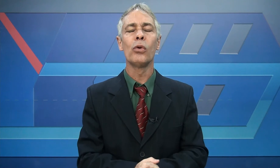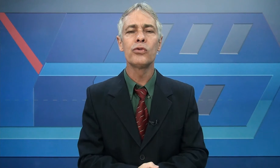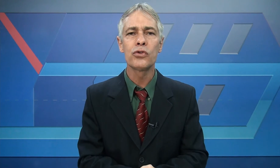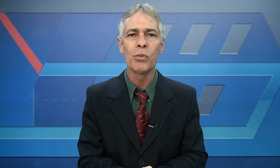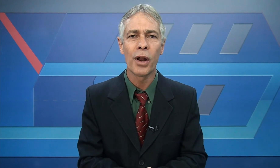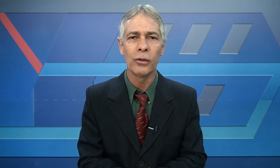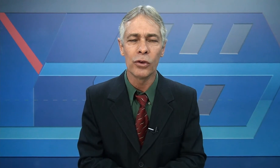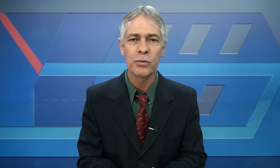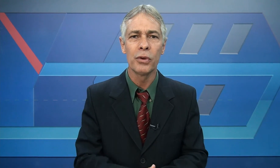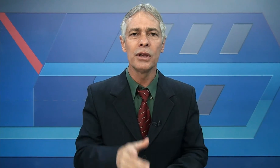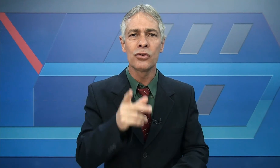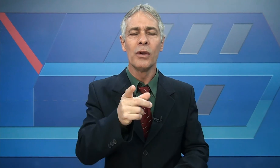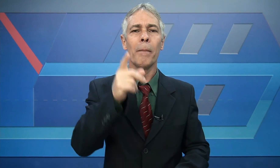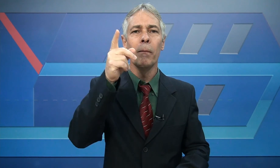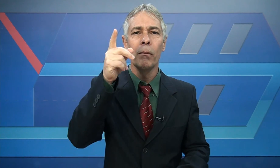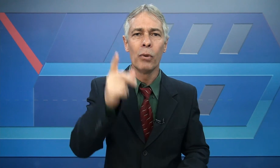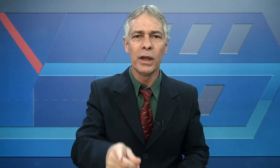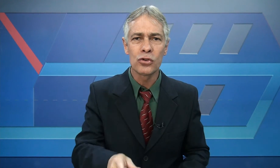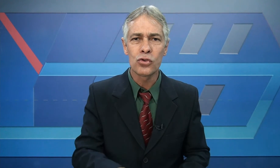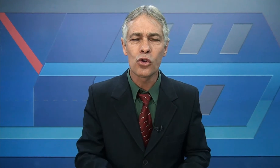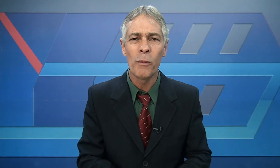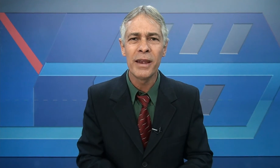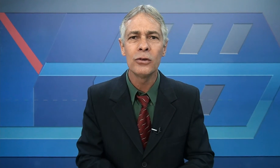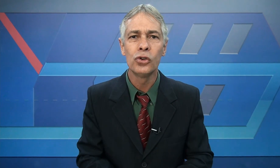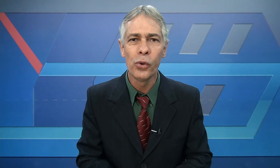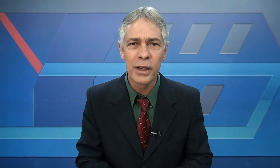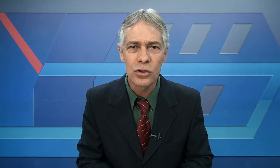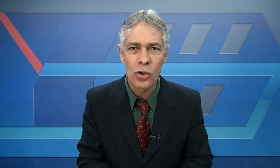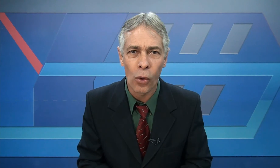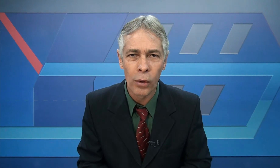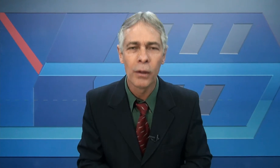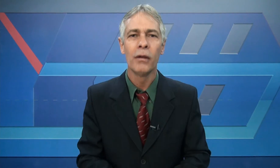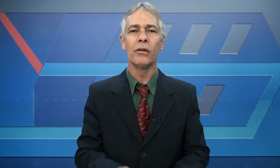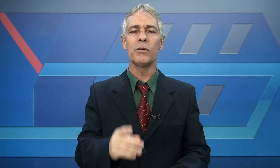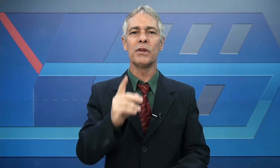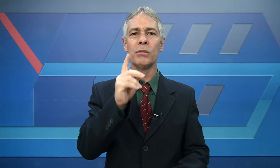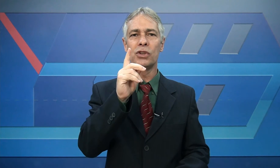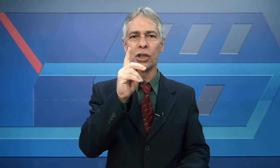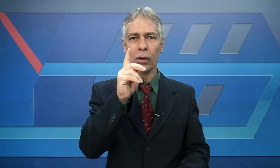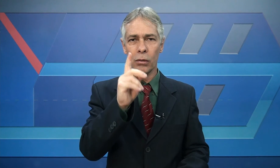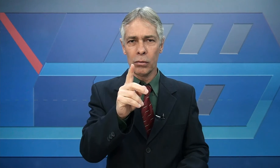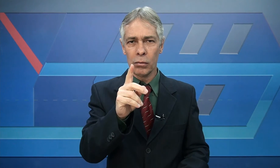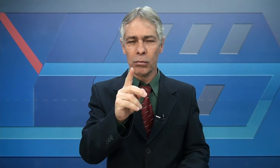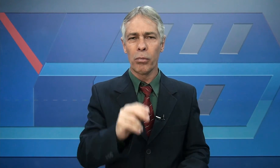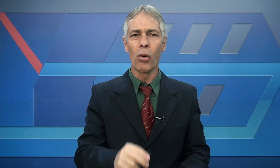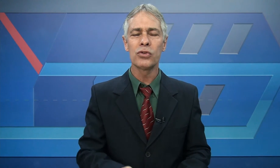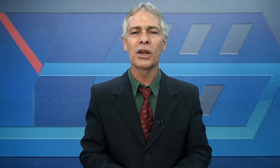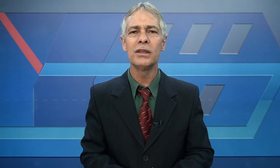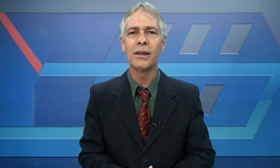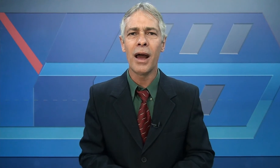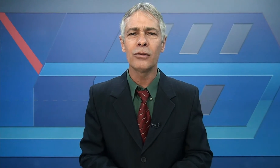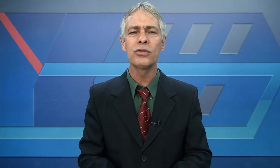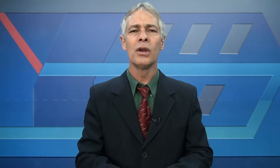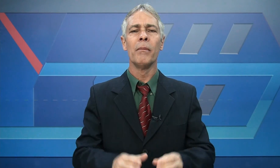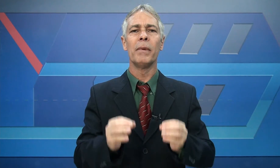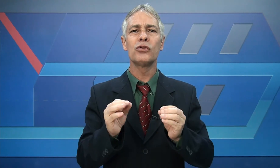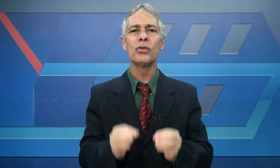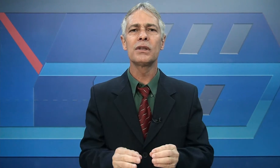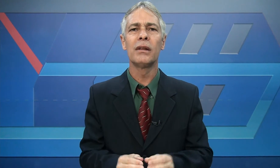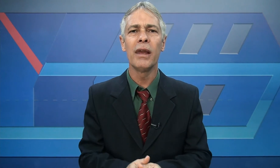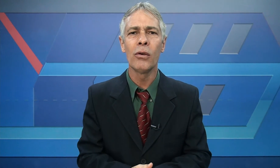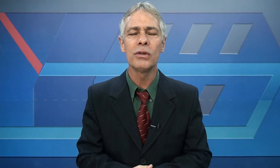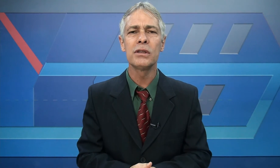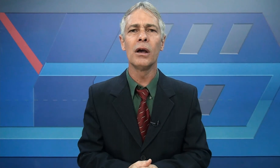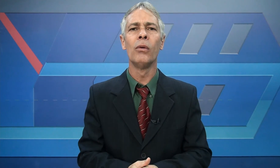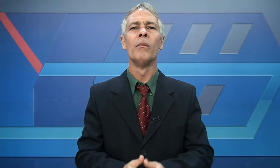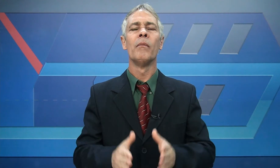a todos os moradores. Por isso, políticos, tomem juízo. Nós precisamos de poucos candidatos, pessoas